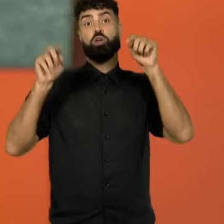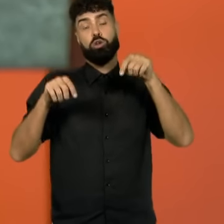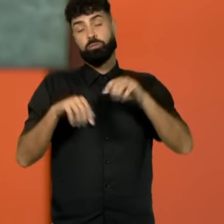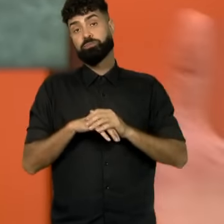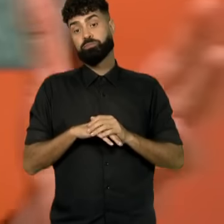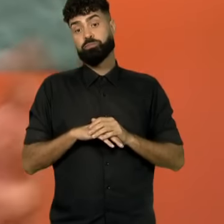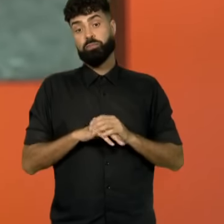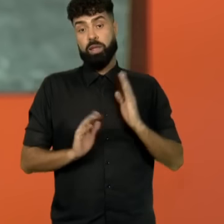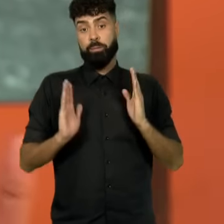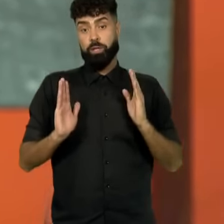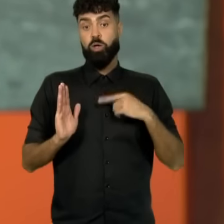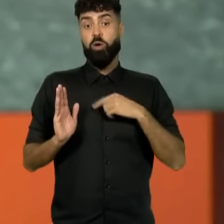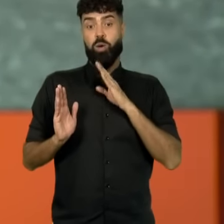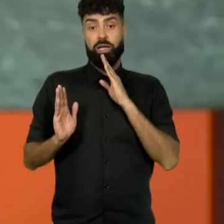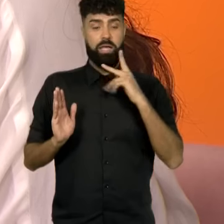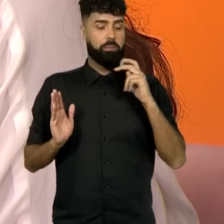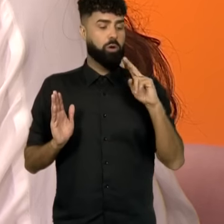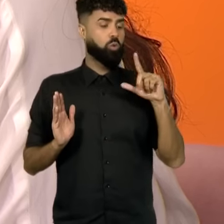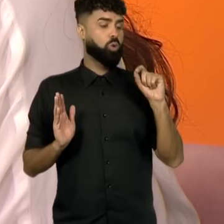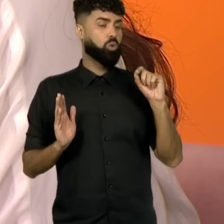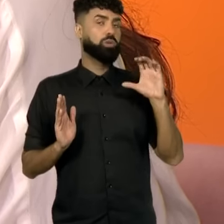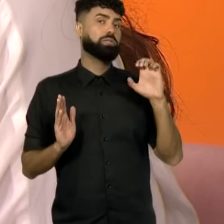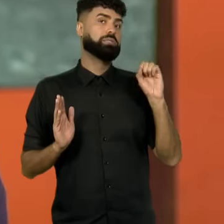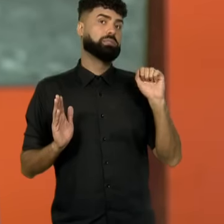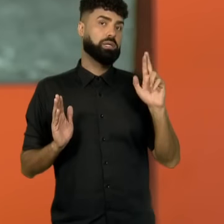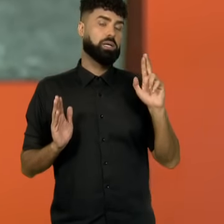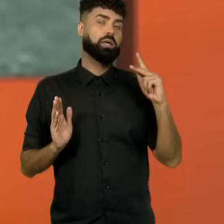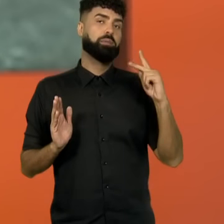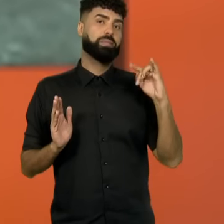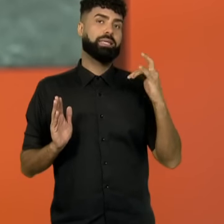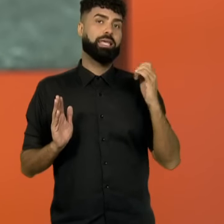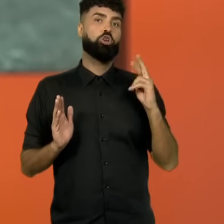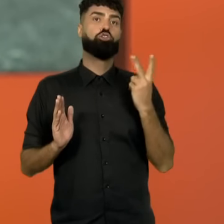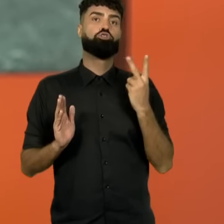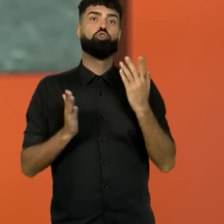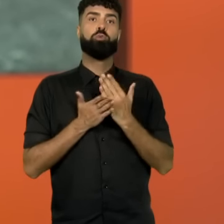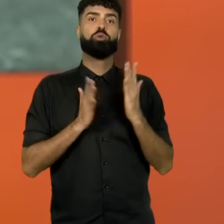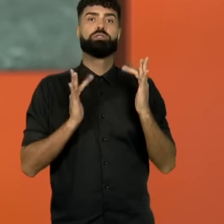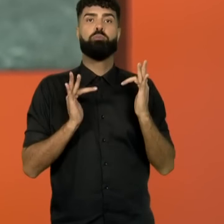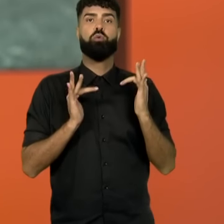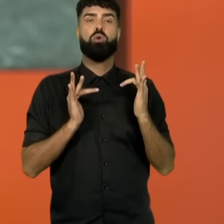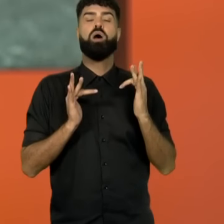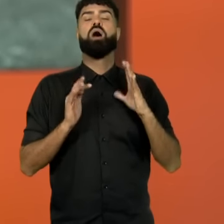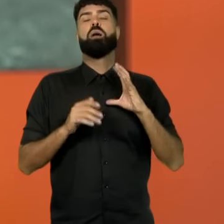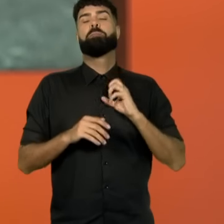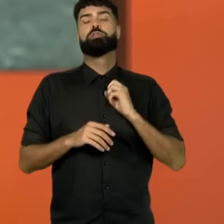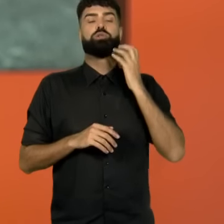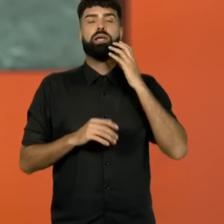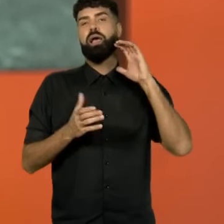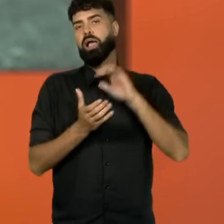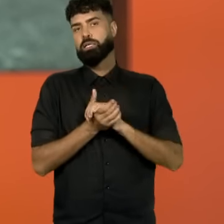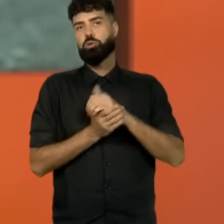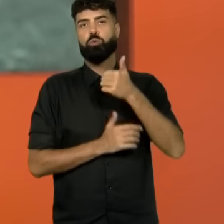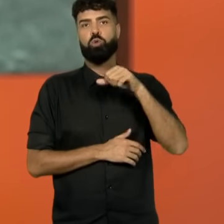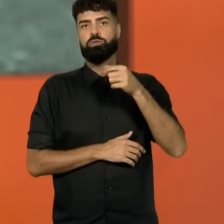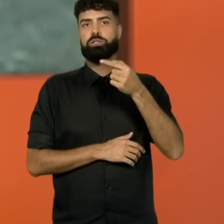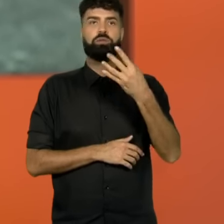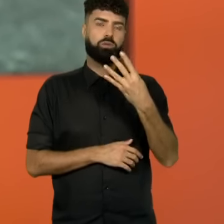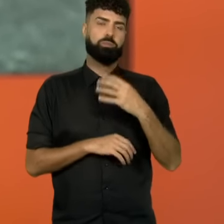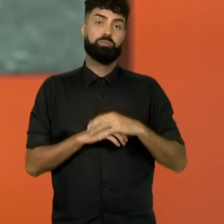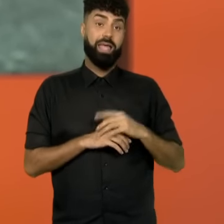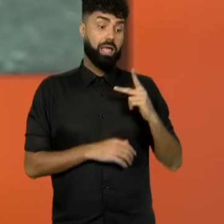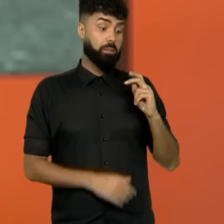Nesse período, ela conheceu Paulo César Pinheiro, né? Eles se apaixonaram e casaram em 74. Aham. Uhum. Então, o Paulo,